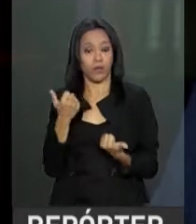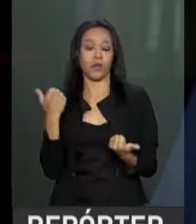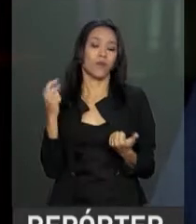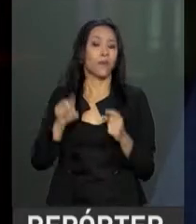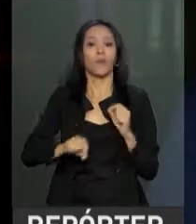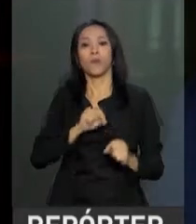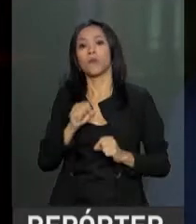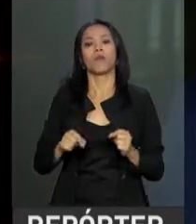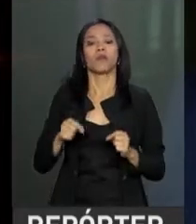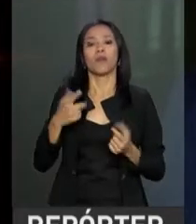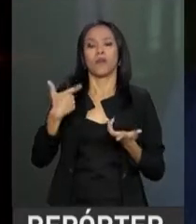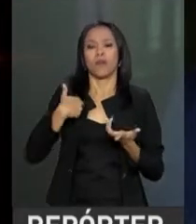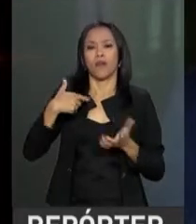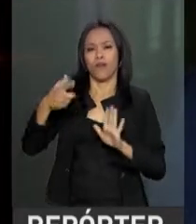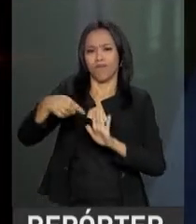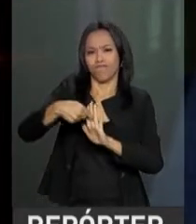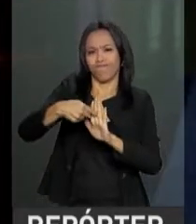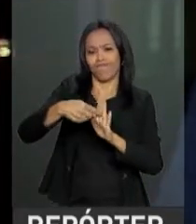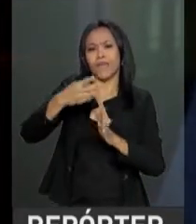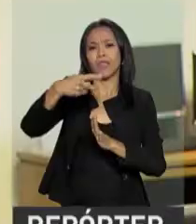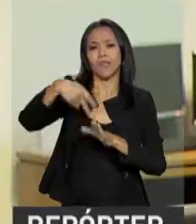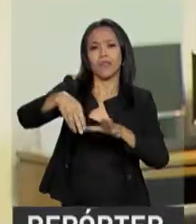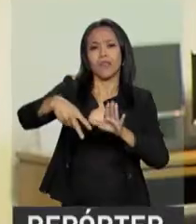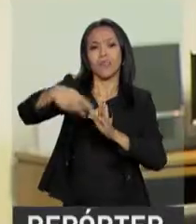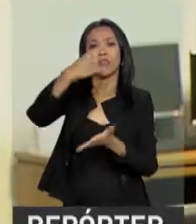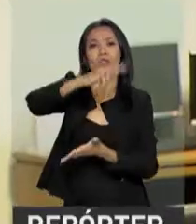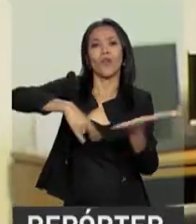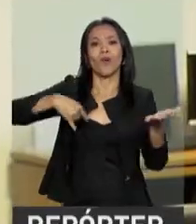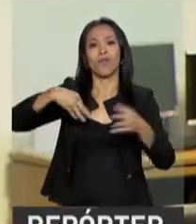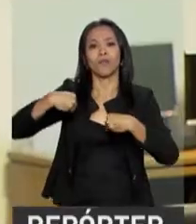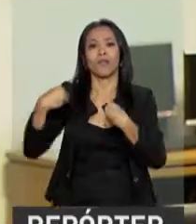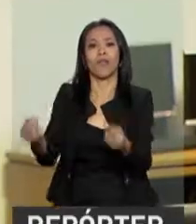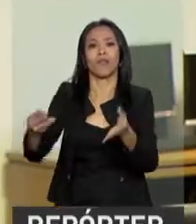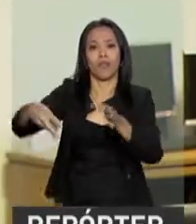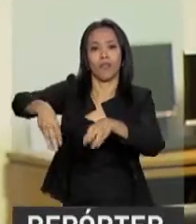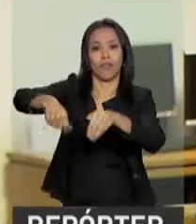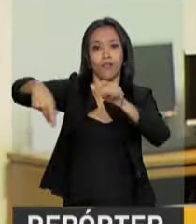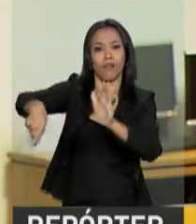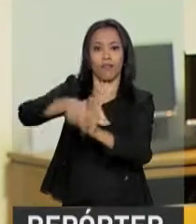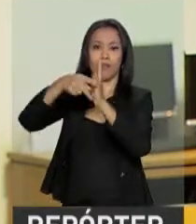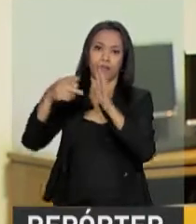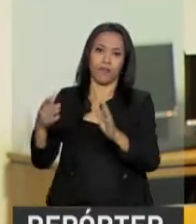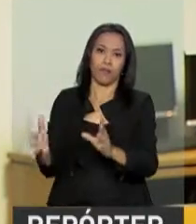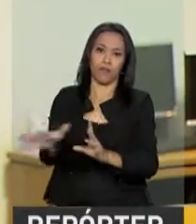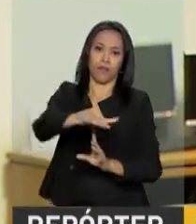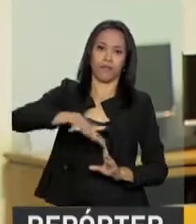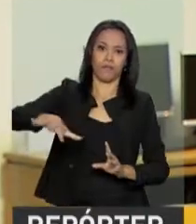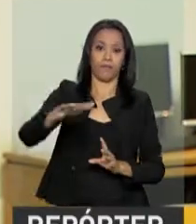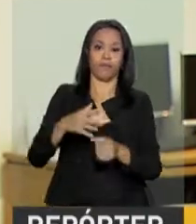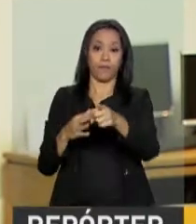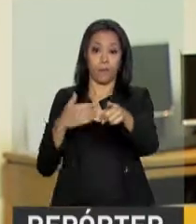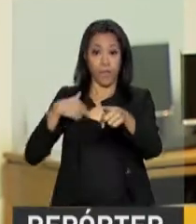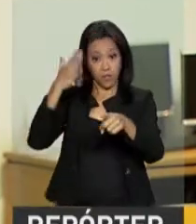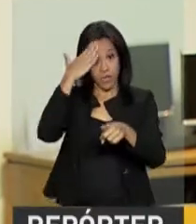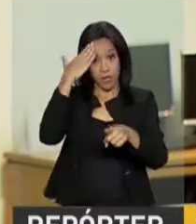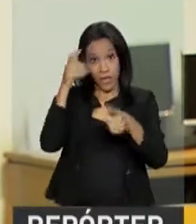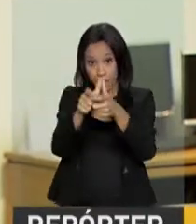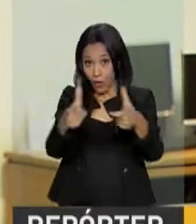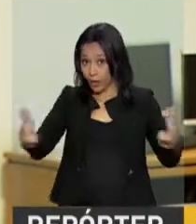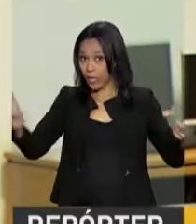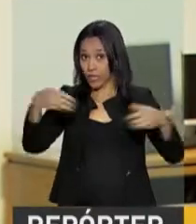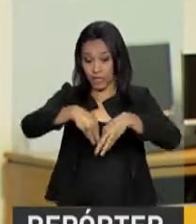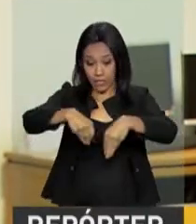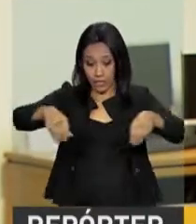de regularização de terras na cidade. Sabemos que boa parte da área, das terras do estado de